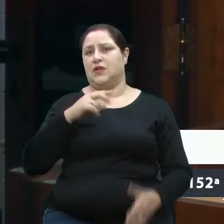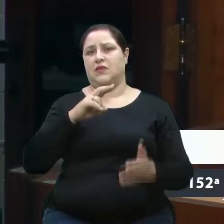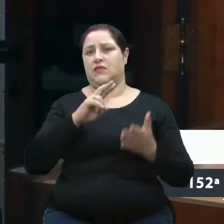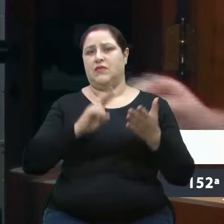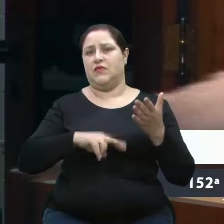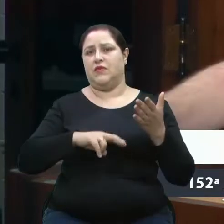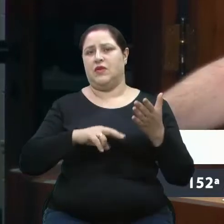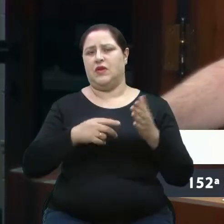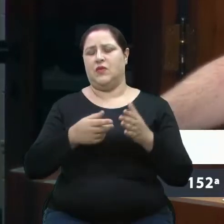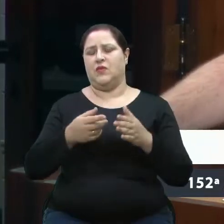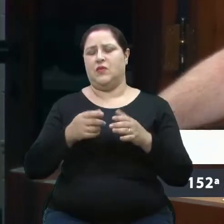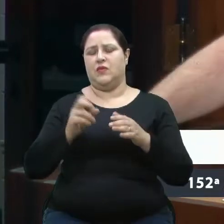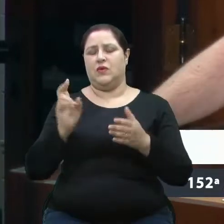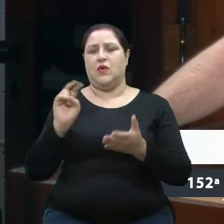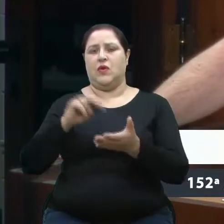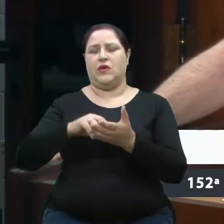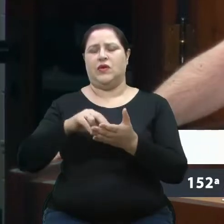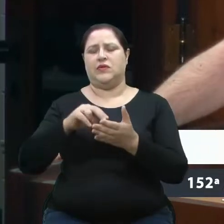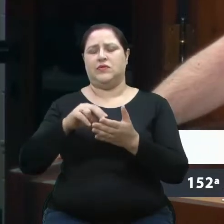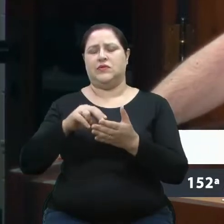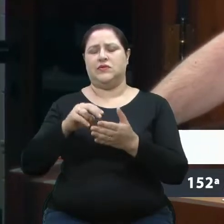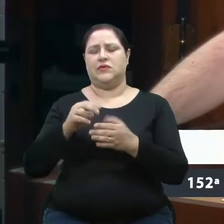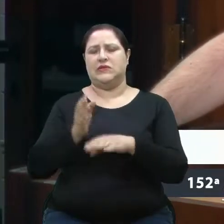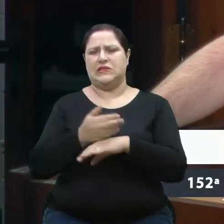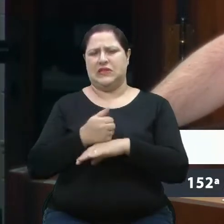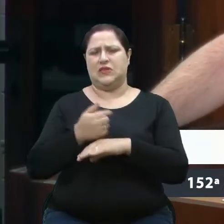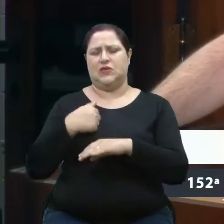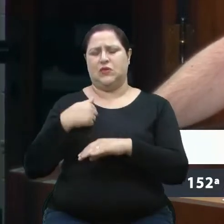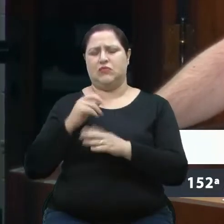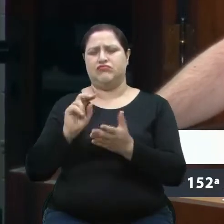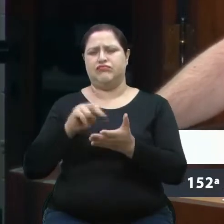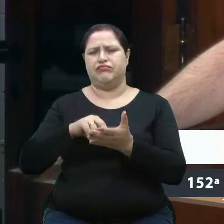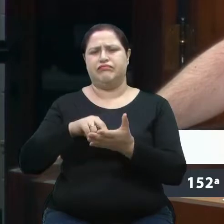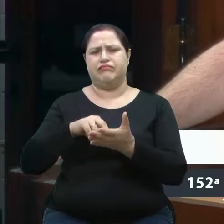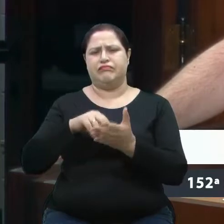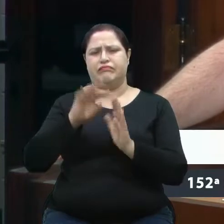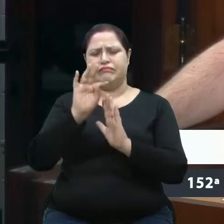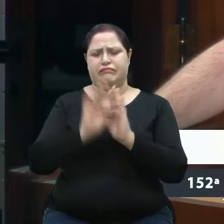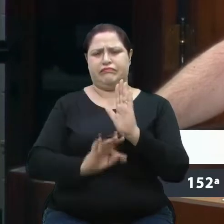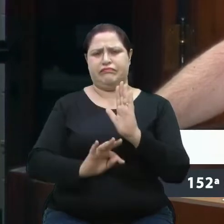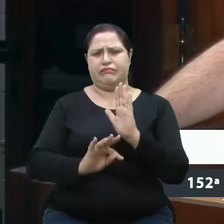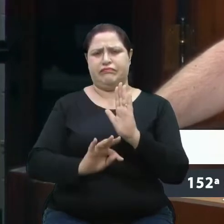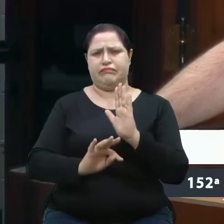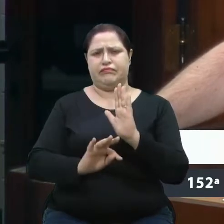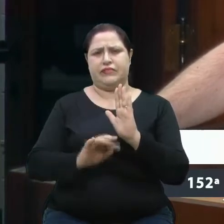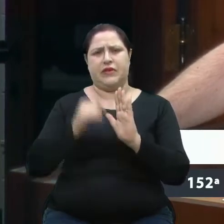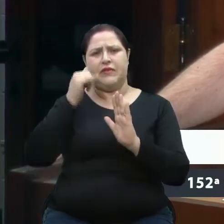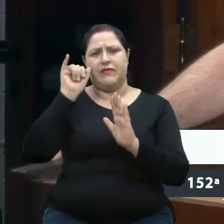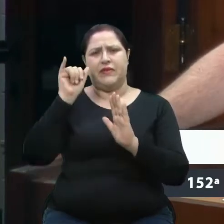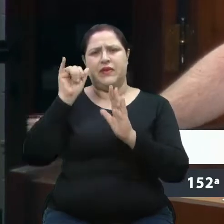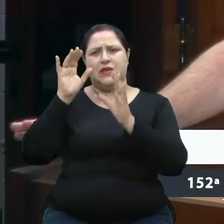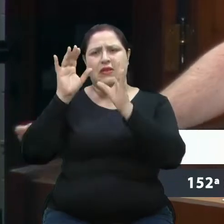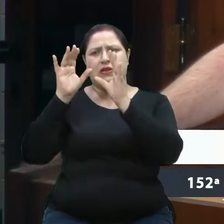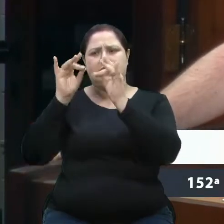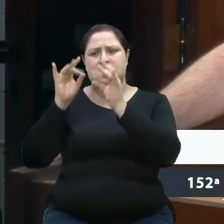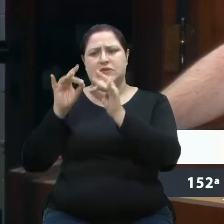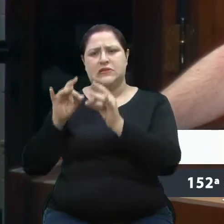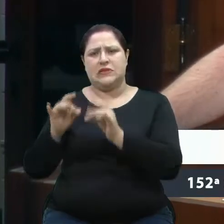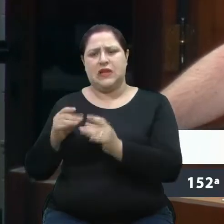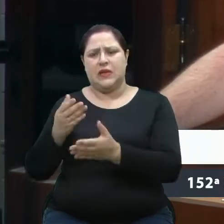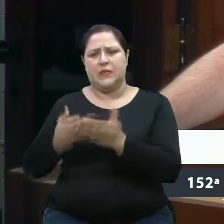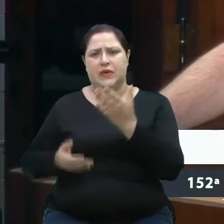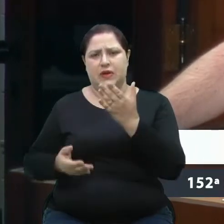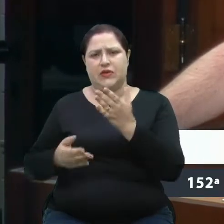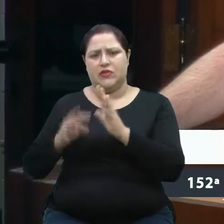Acordei cedo hoje, venho pensando nele há algum tempo. E eu acho que vale a pena, para não perder nenhum detalhe dele, eu gostaria